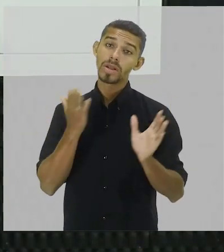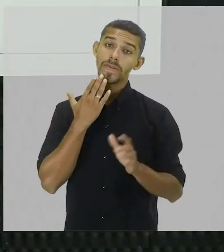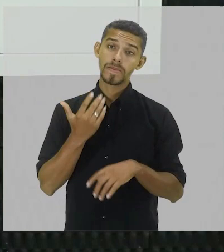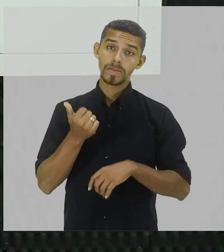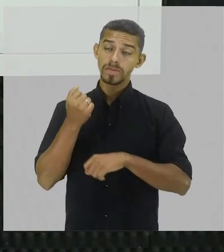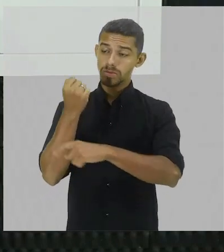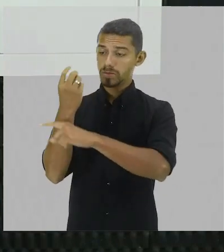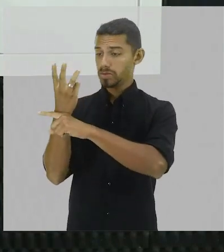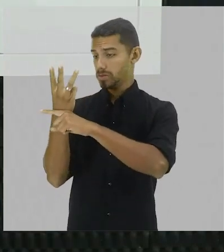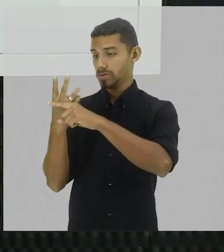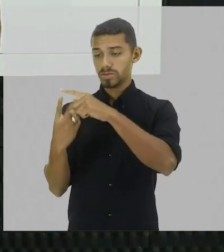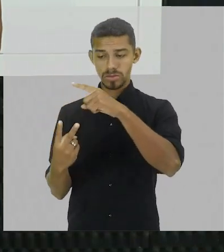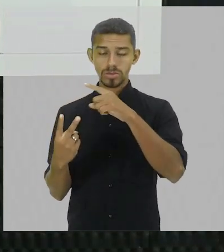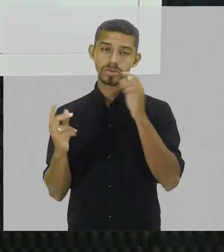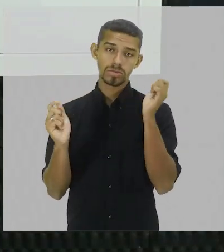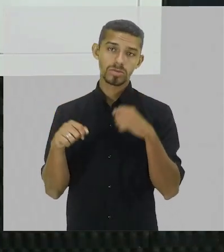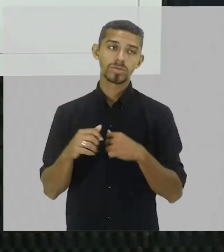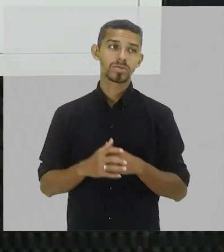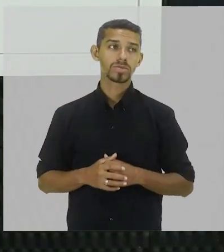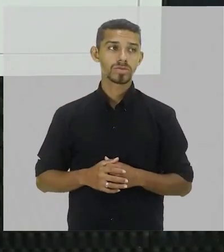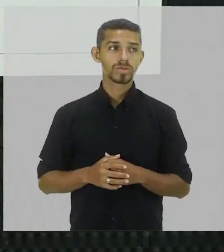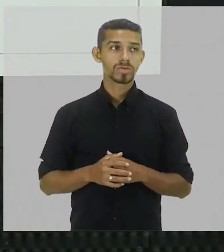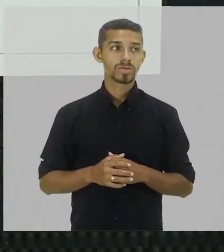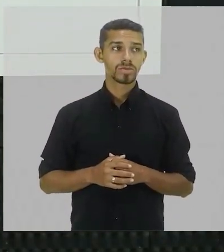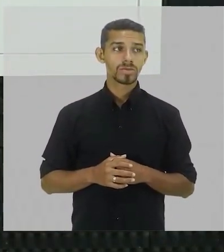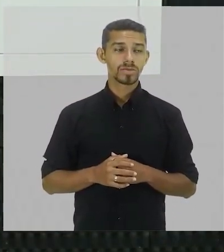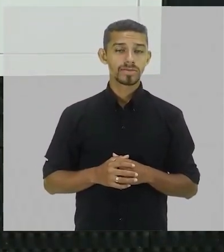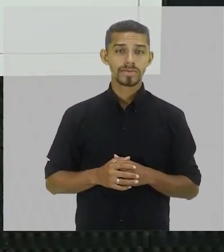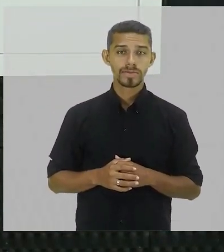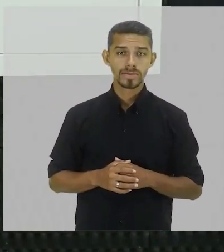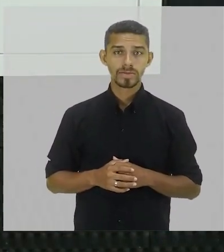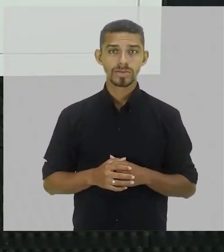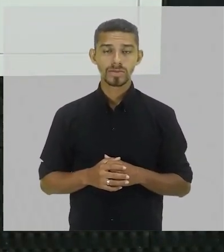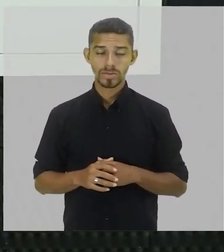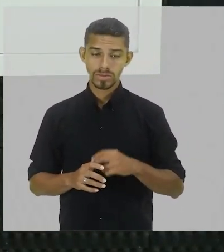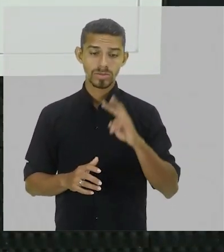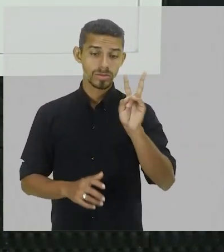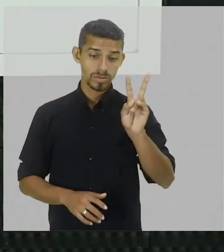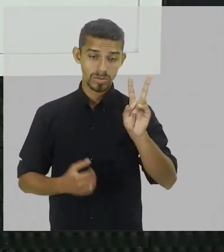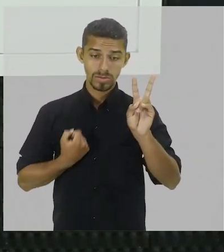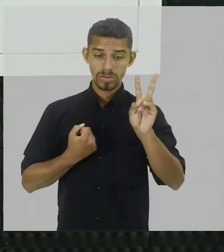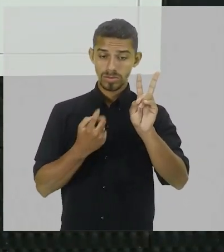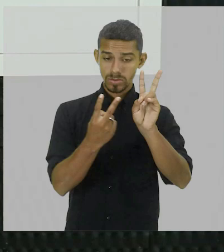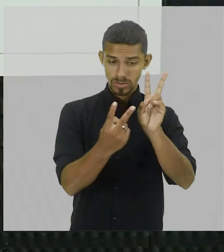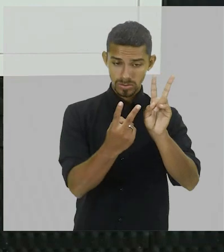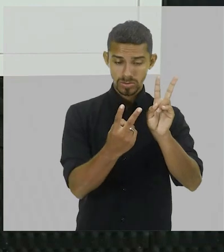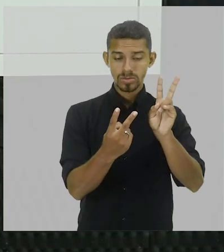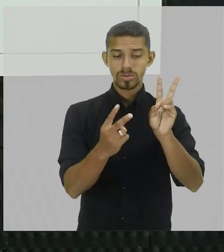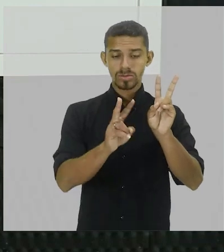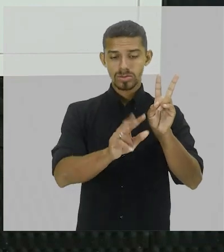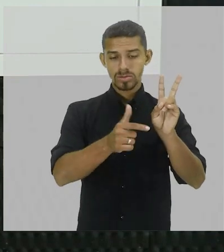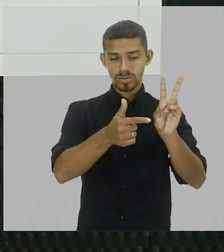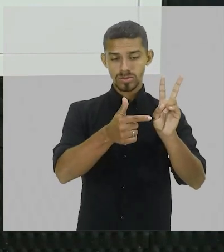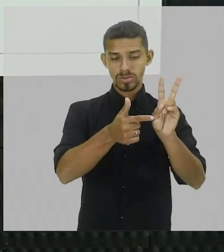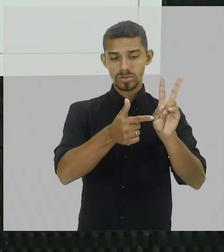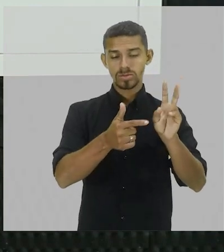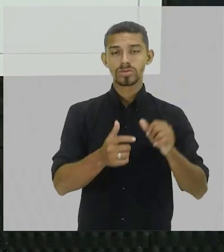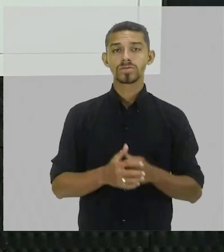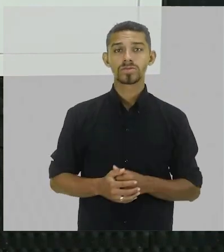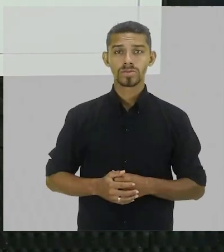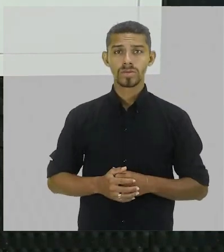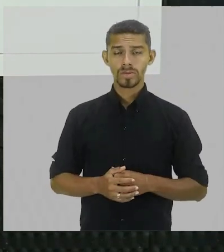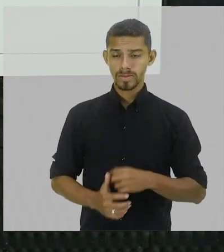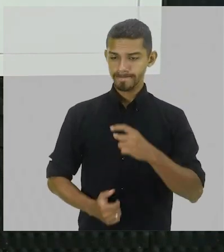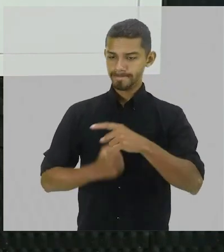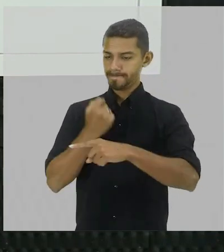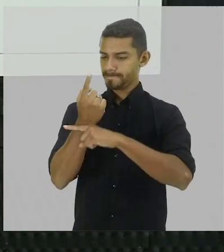fazer conta com fração do que com número decimal. Então, você vai ter que o V2, que é o volume da pirâmide menor, vai ser 1/3